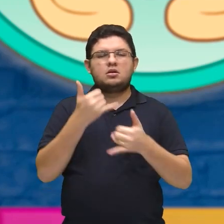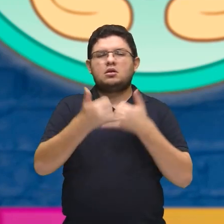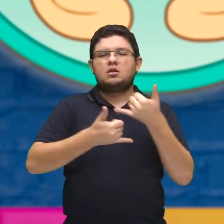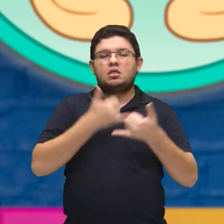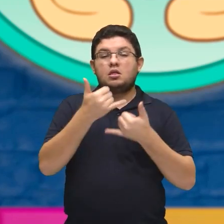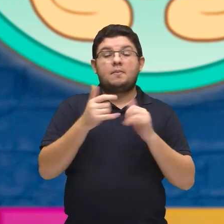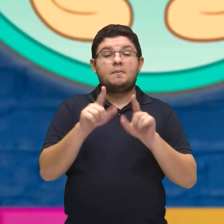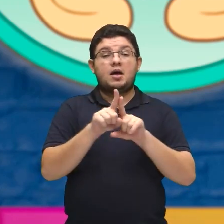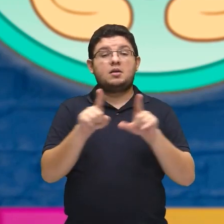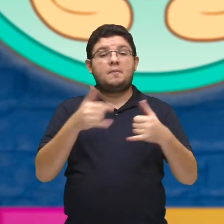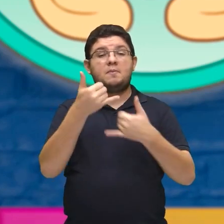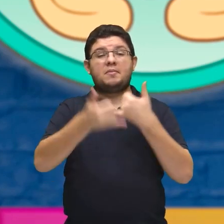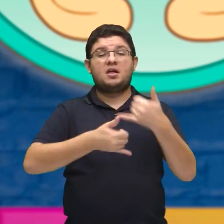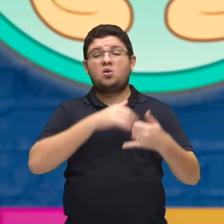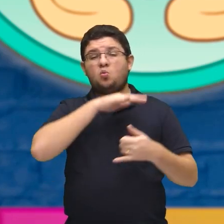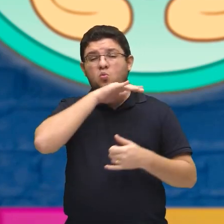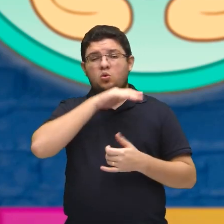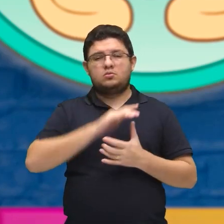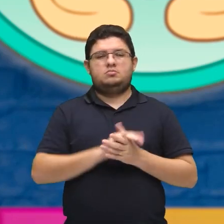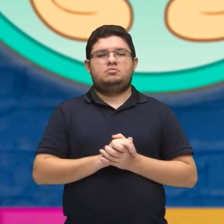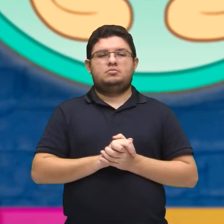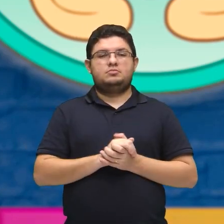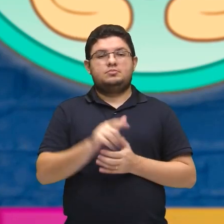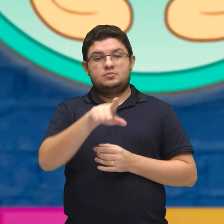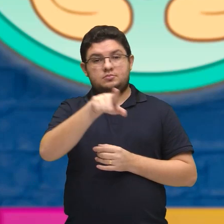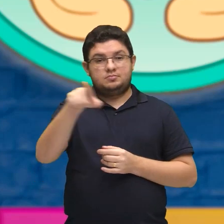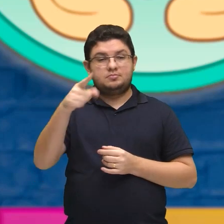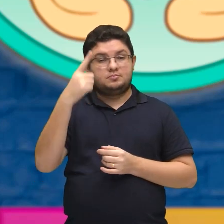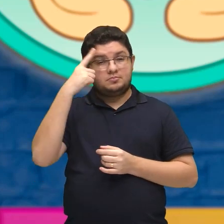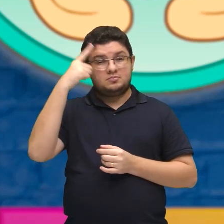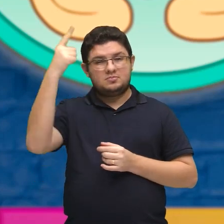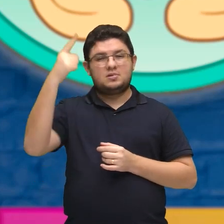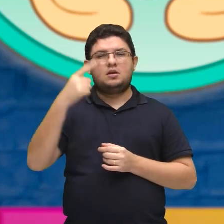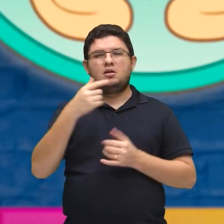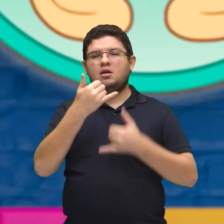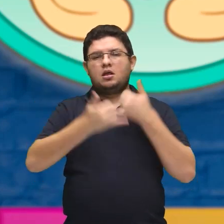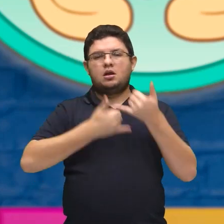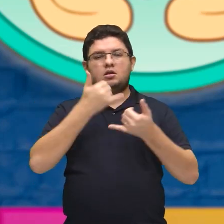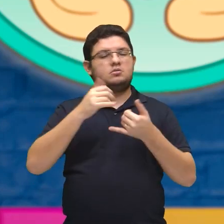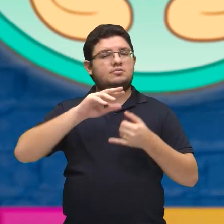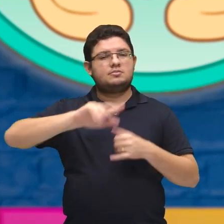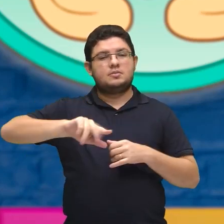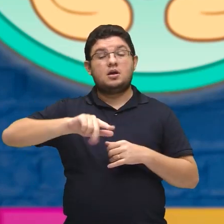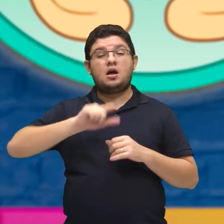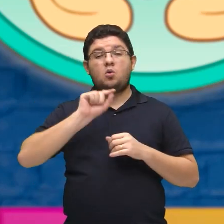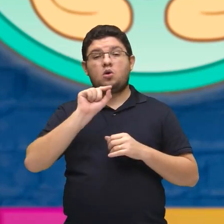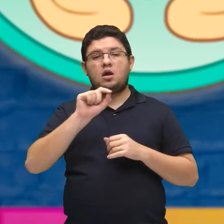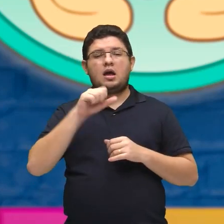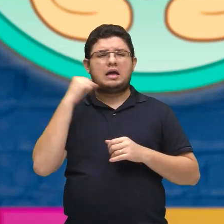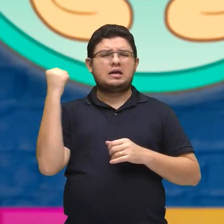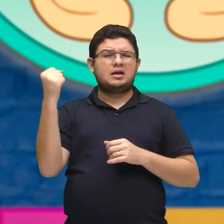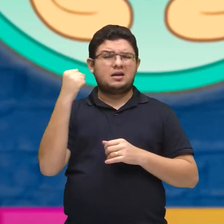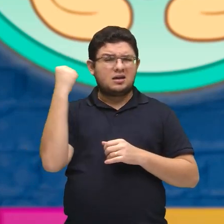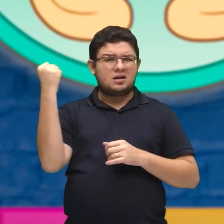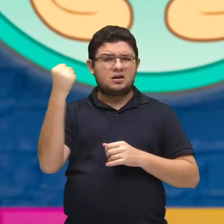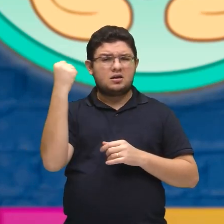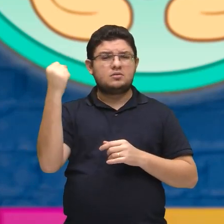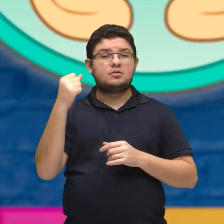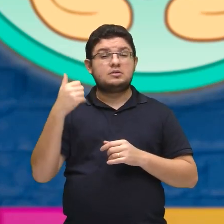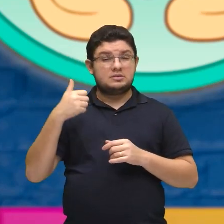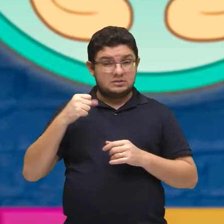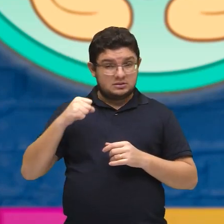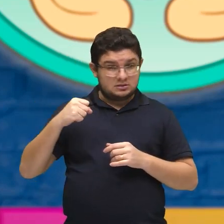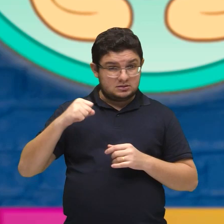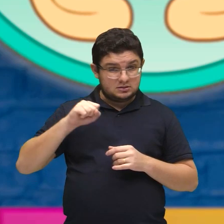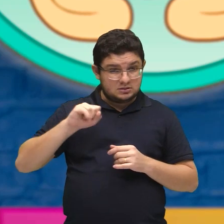gosto. Gente, isso é uma situação tão grave que, por ser menor, quem assume a responsabilidade são os